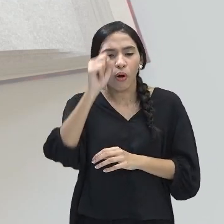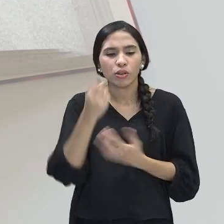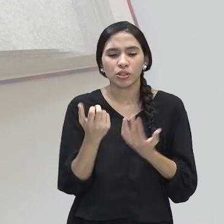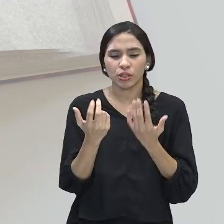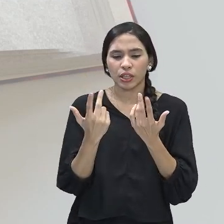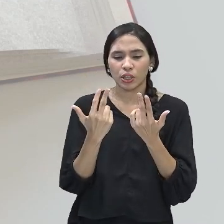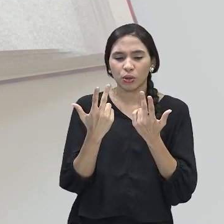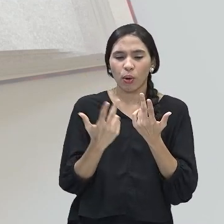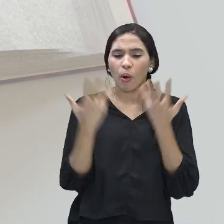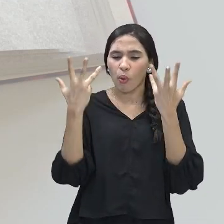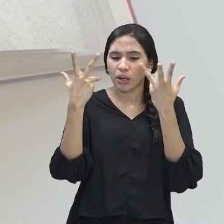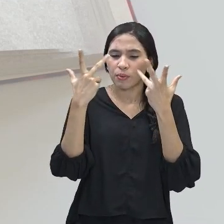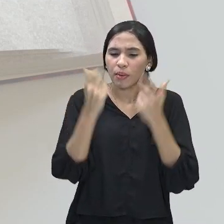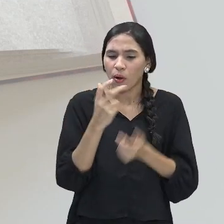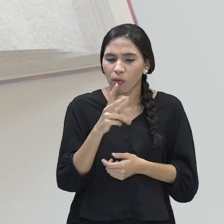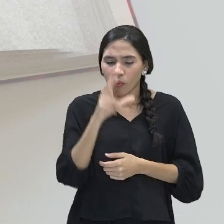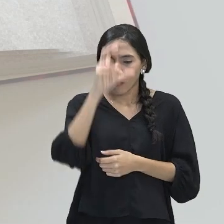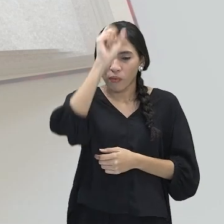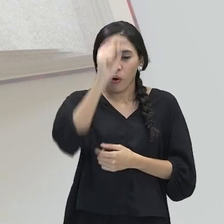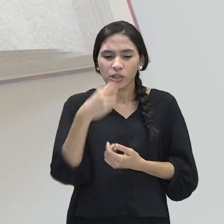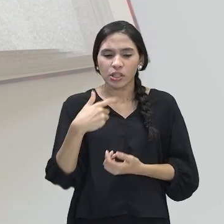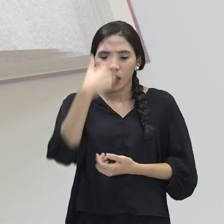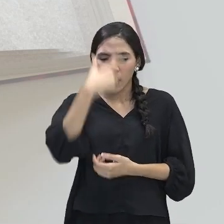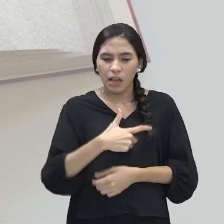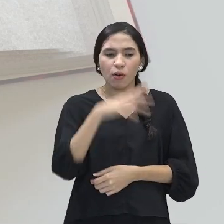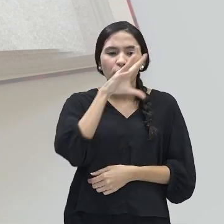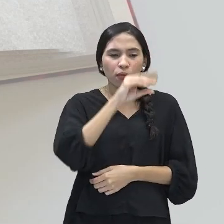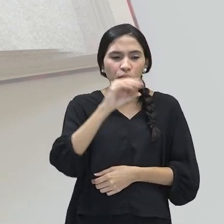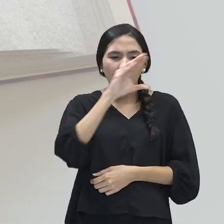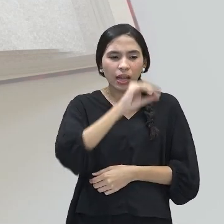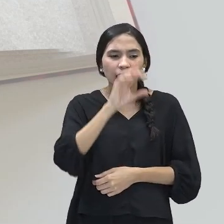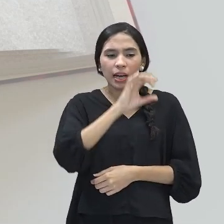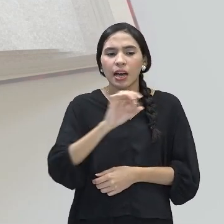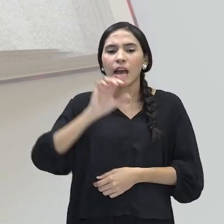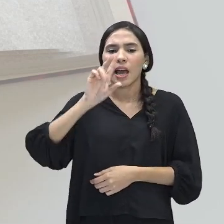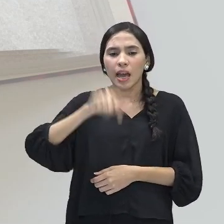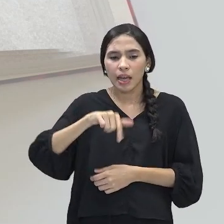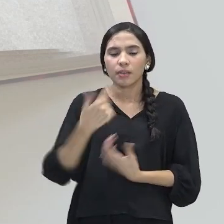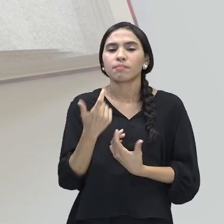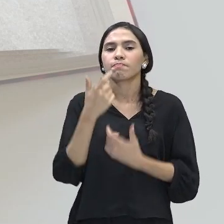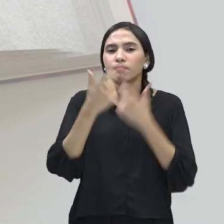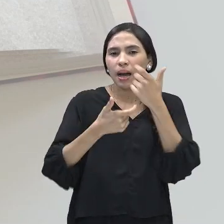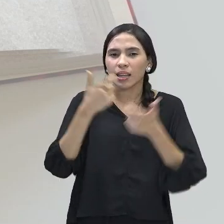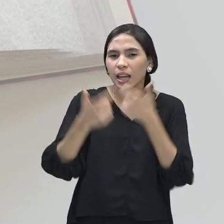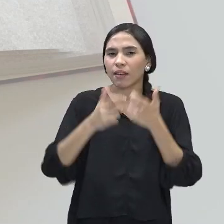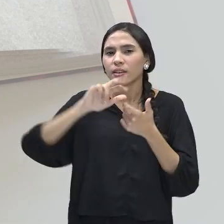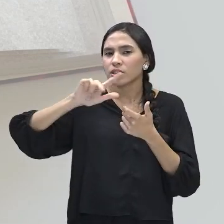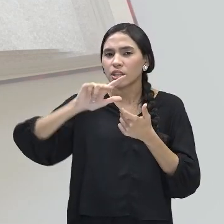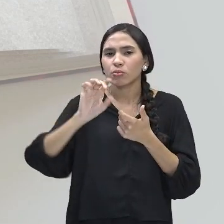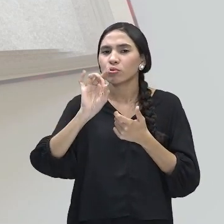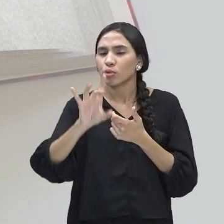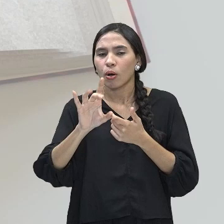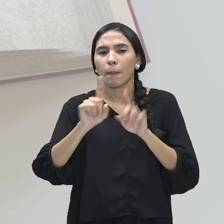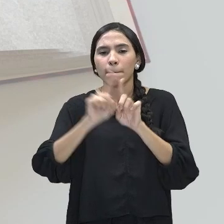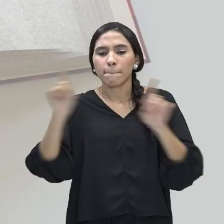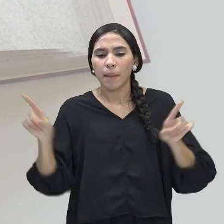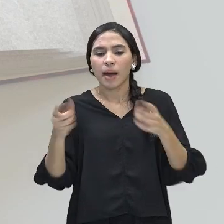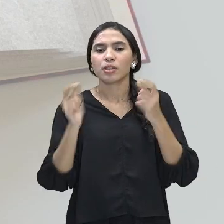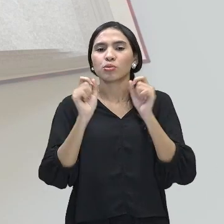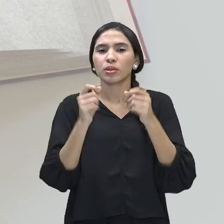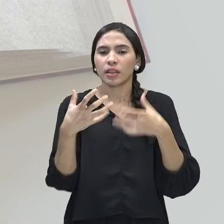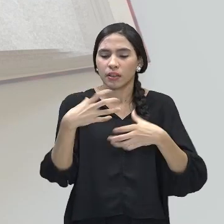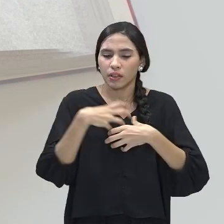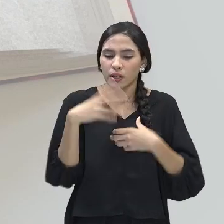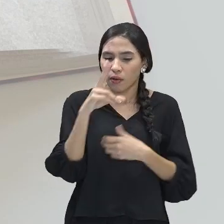e quando eu falar, serão palavras não pensadas e lentas, não levemente sentidas, não cheias